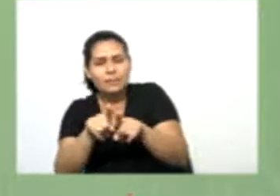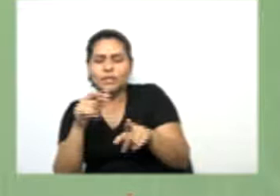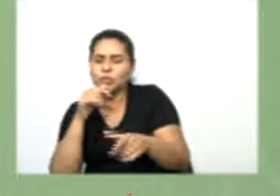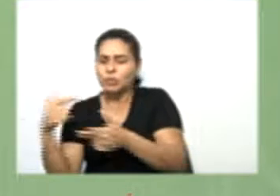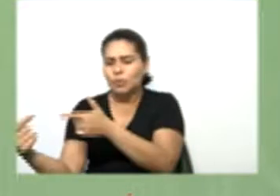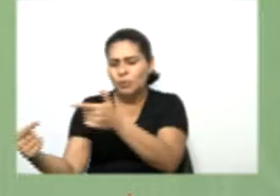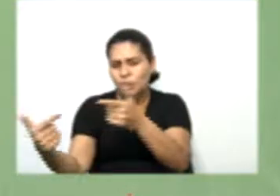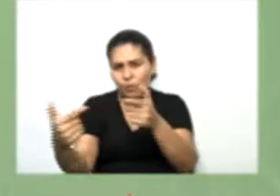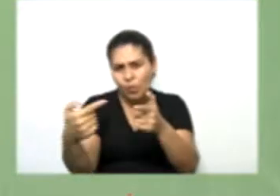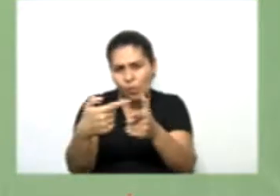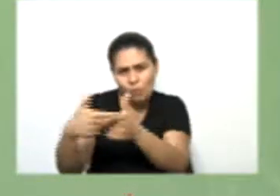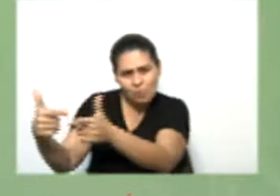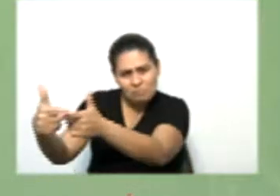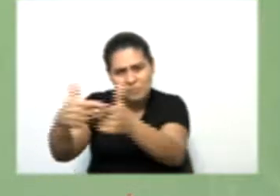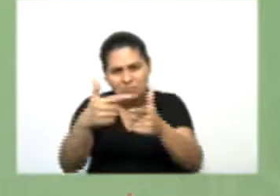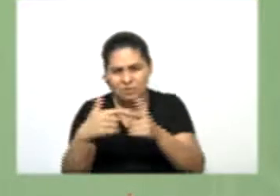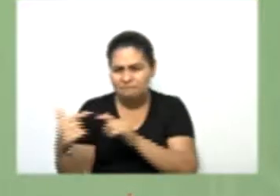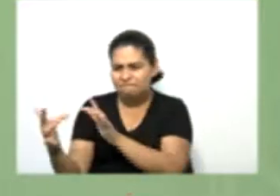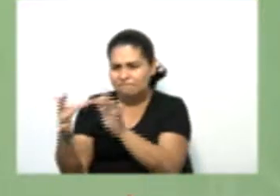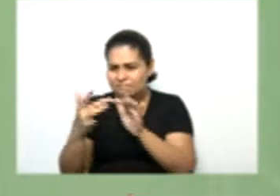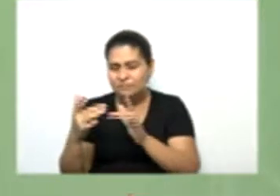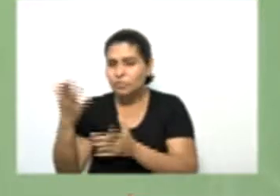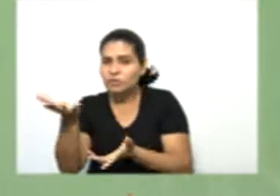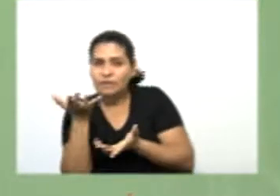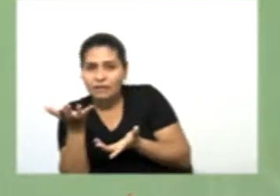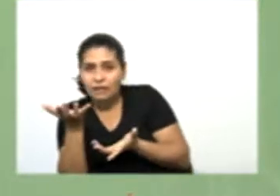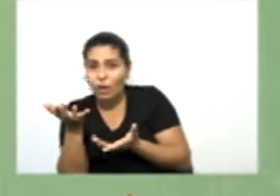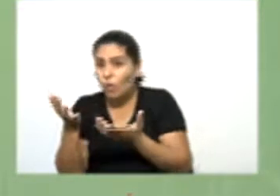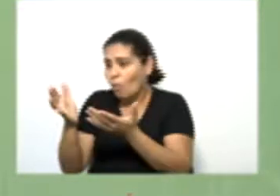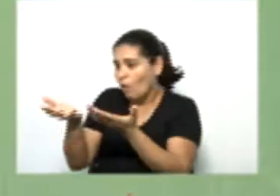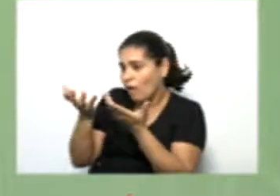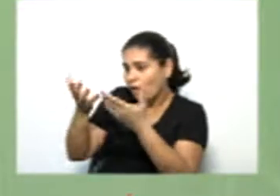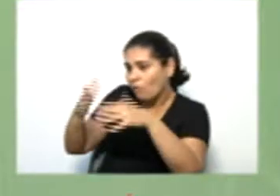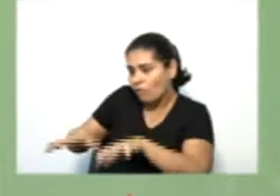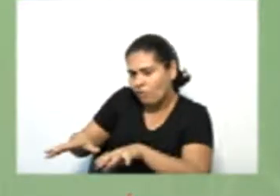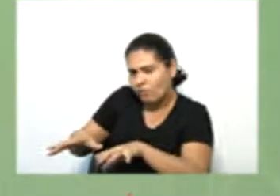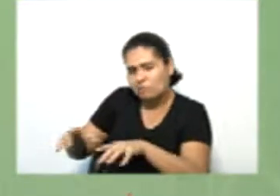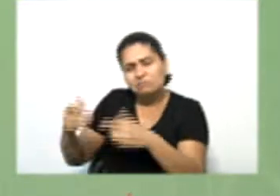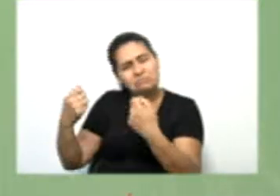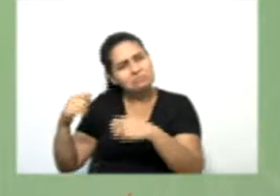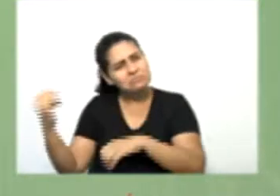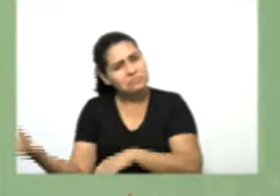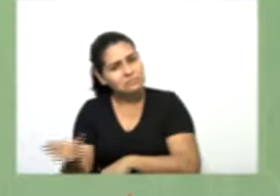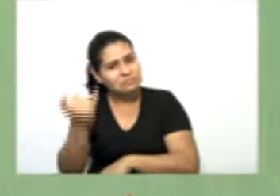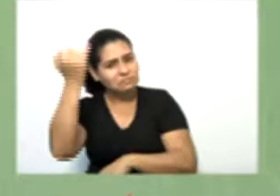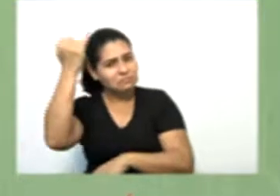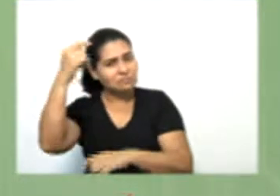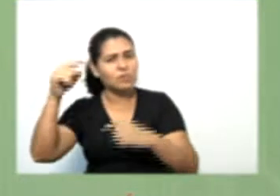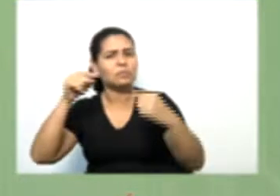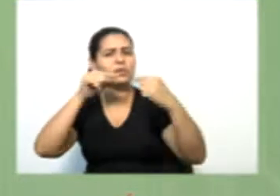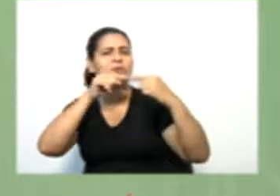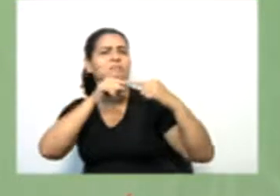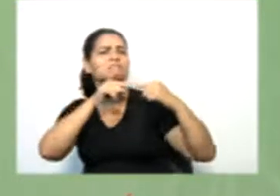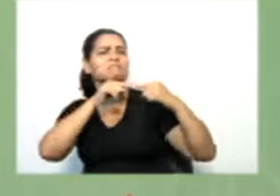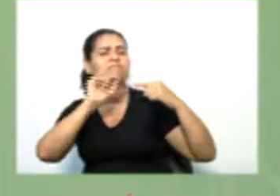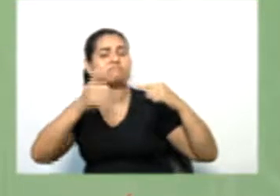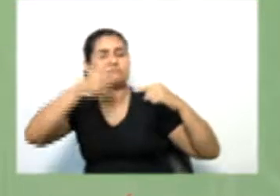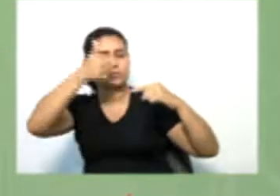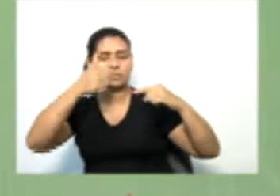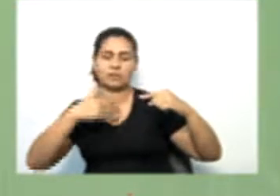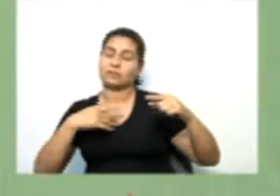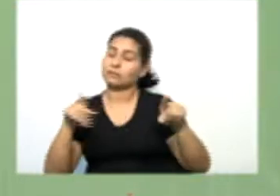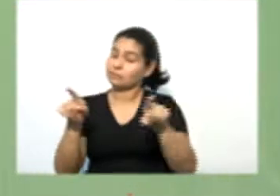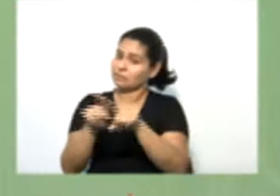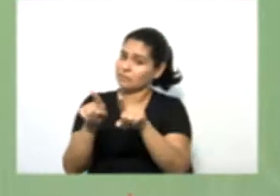de interesses, cada um possui suas próprias suas prioridades na negociação e